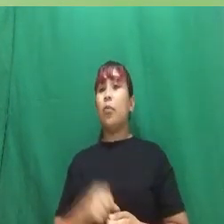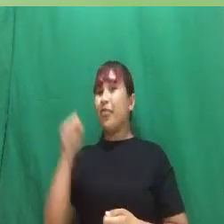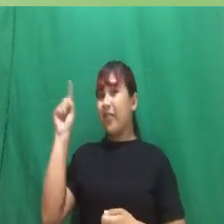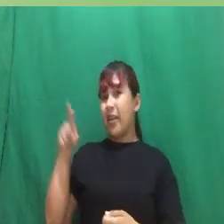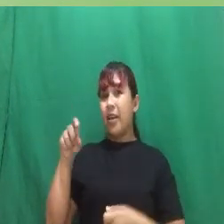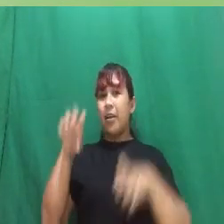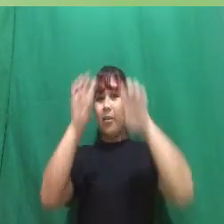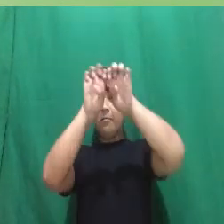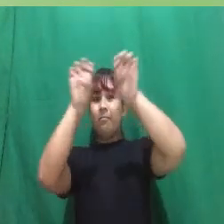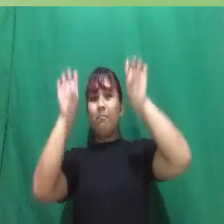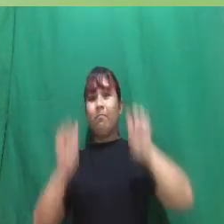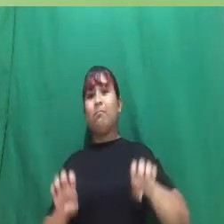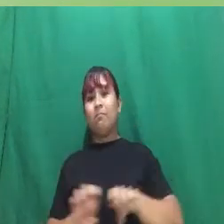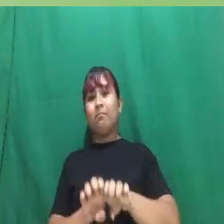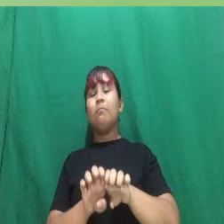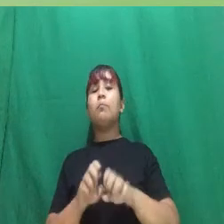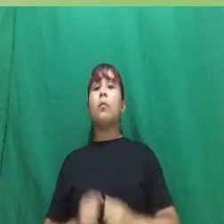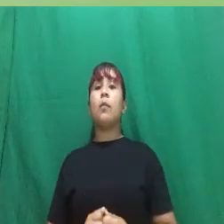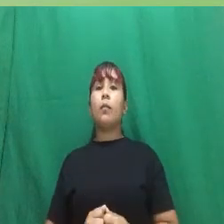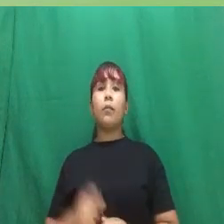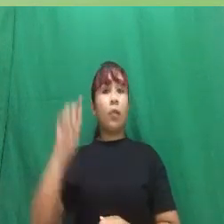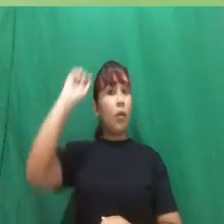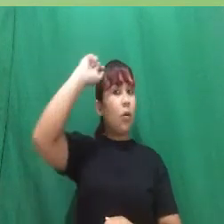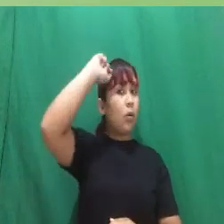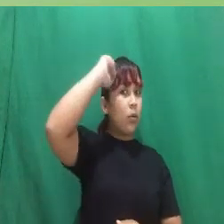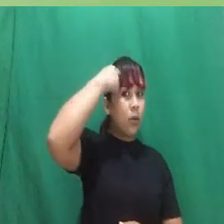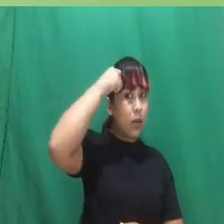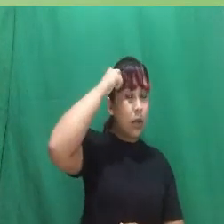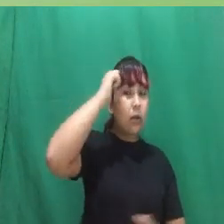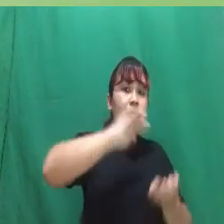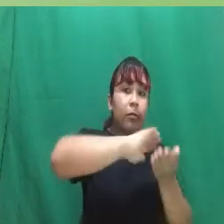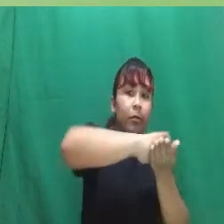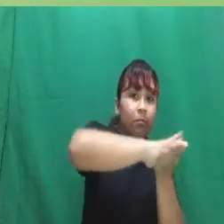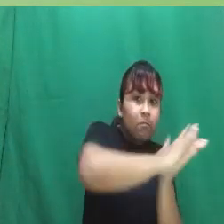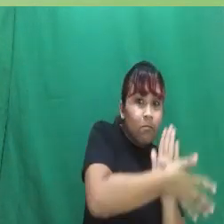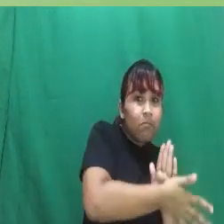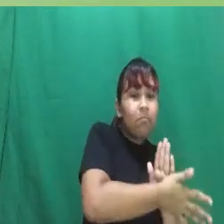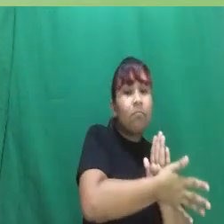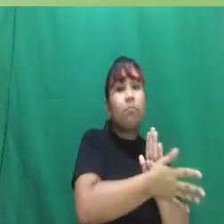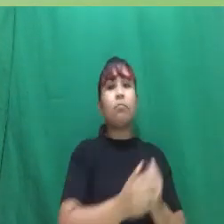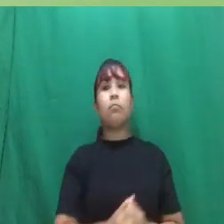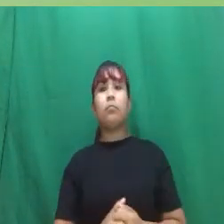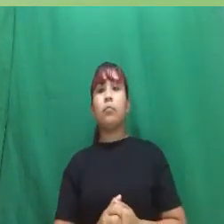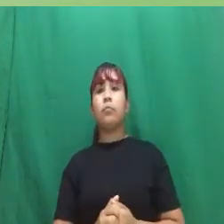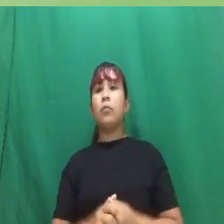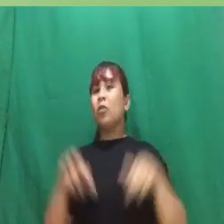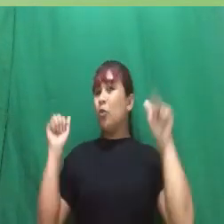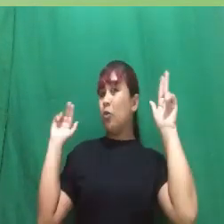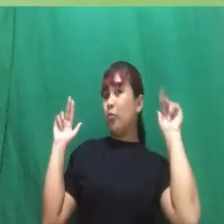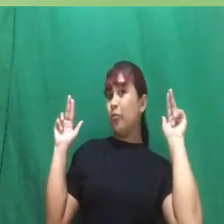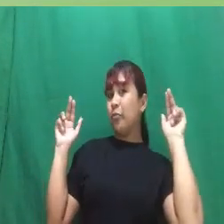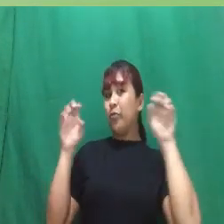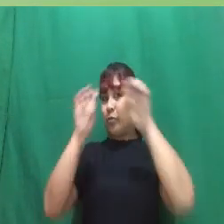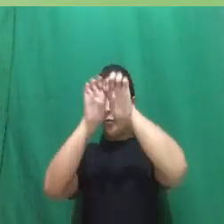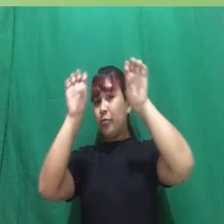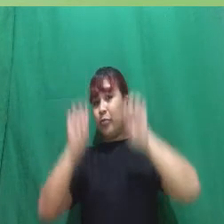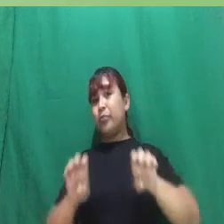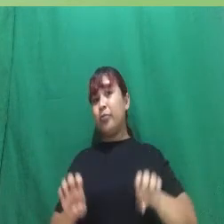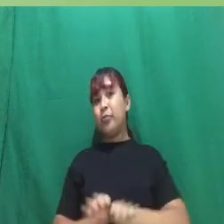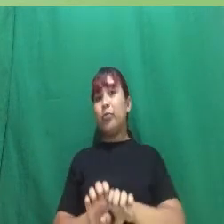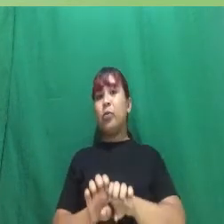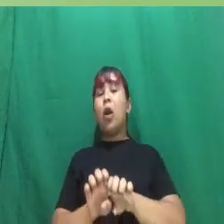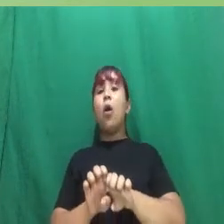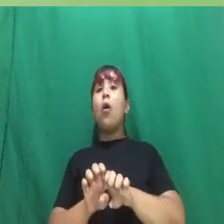essas políticas existem no papel, a lei, mas que de fato não é efetivada. De